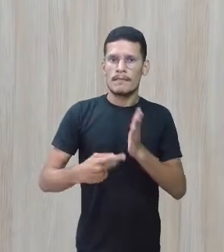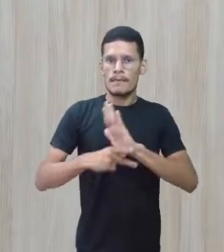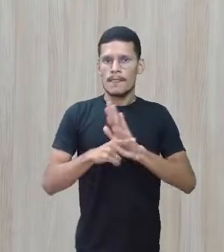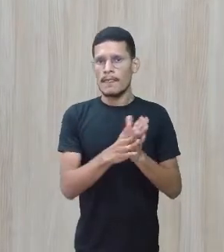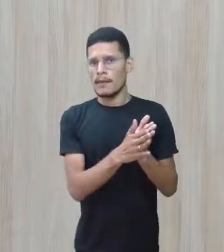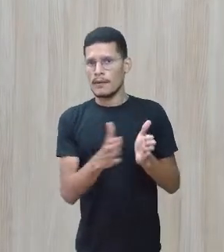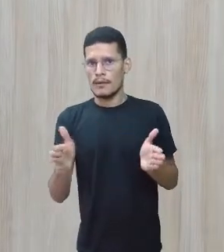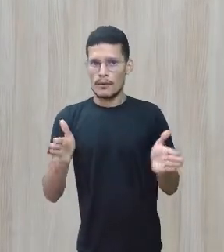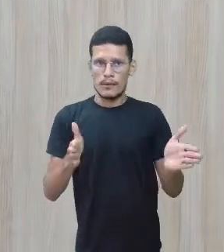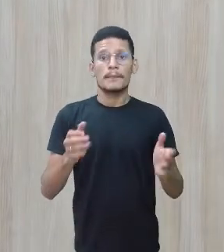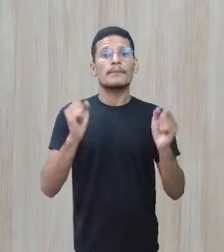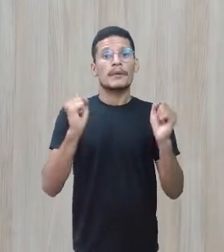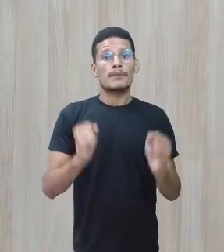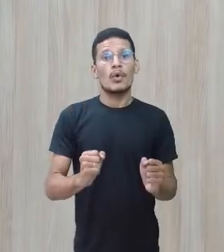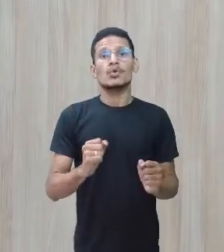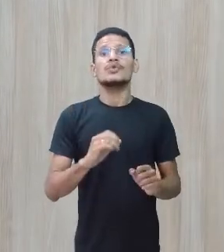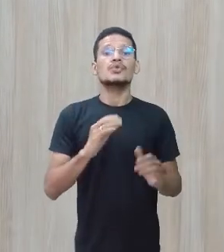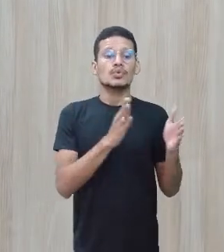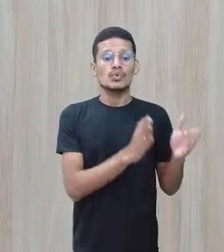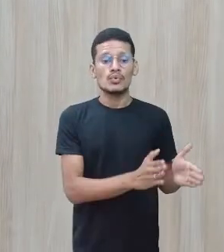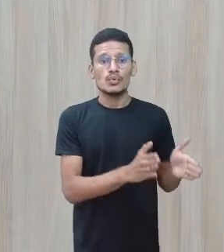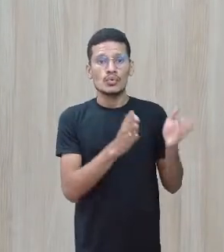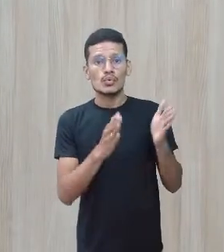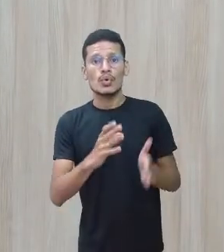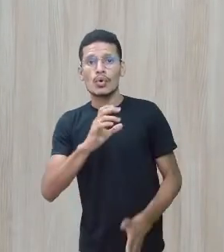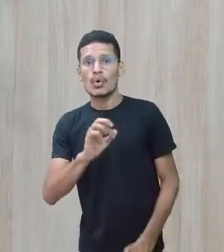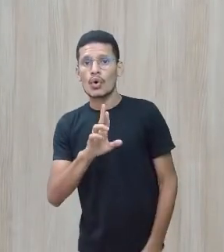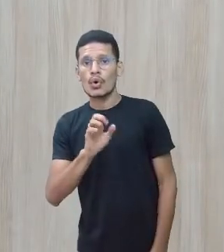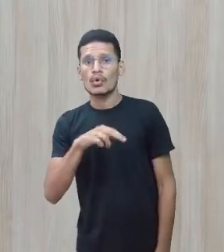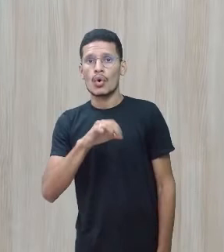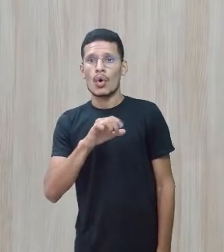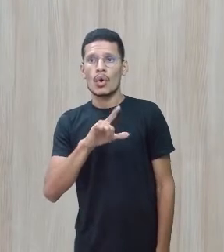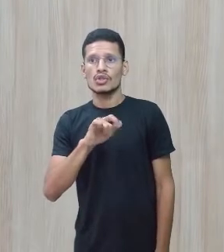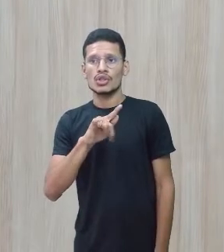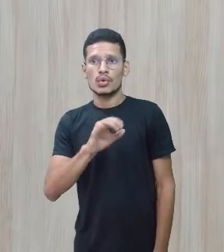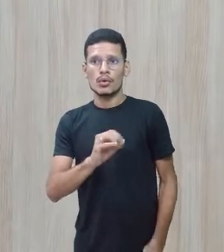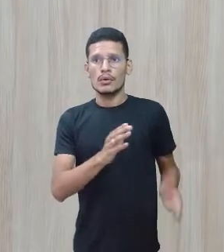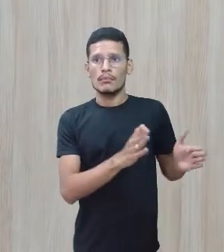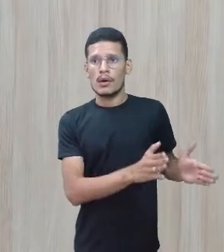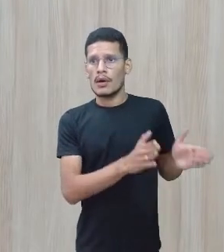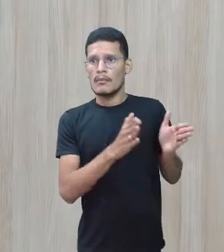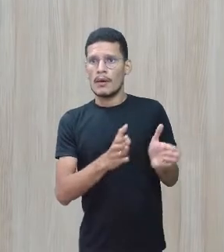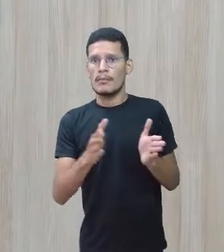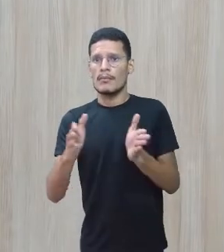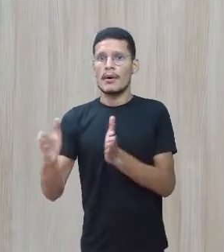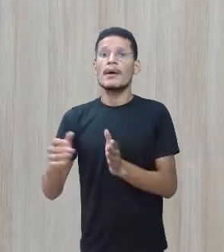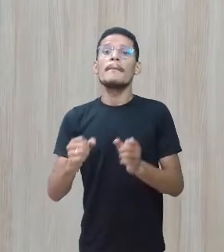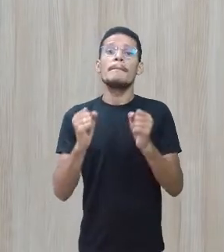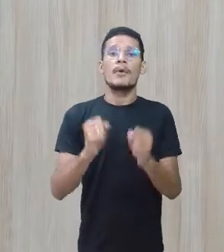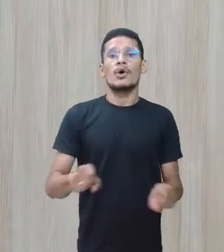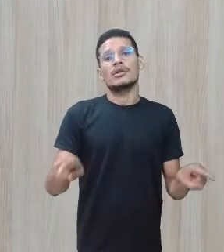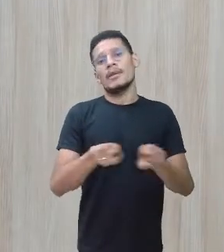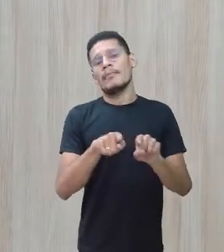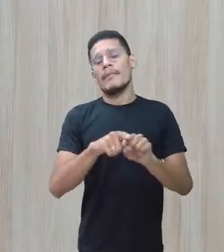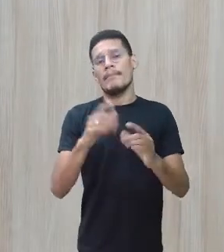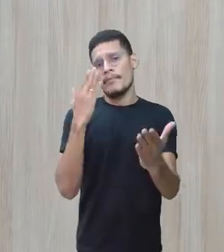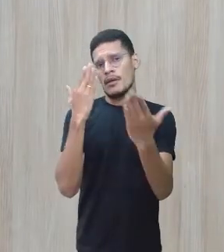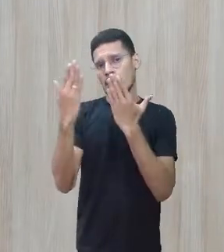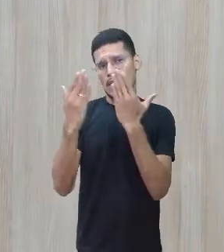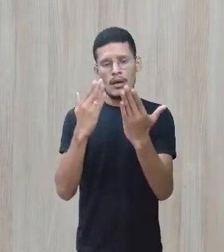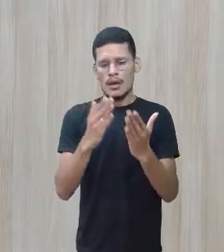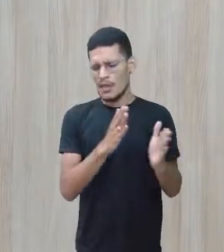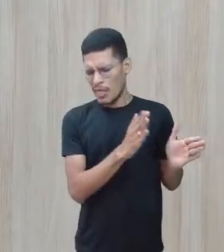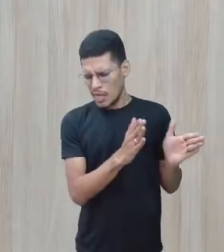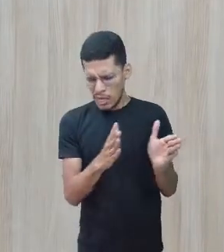ser cronológico quando ele vai seguir uma ordem, então, de início, meio e fim. Mas ele também pode ser psicológico, que não segue